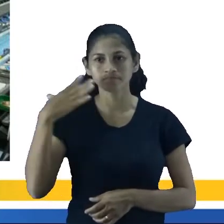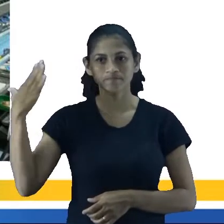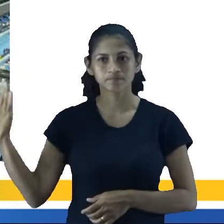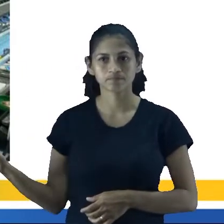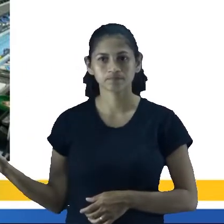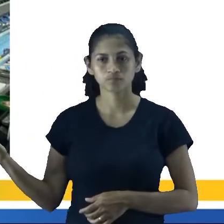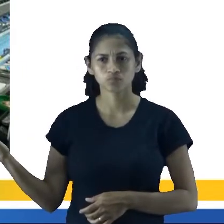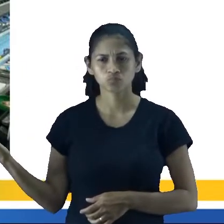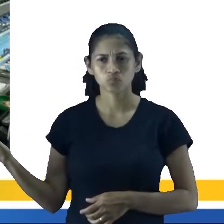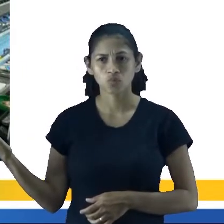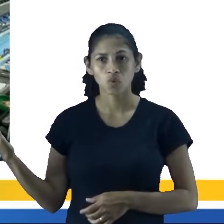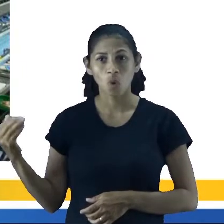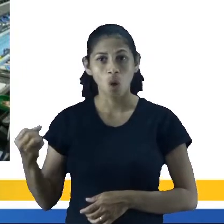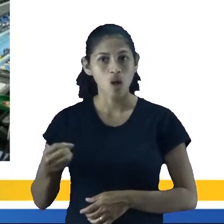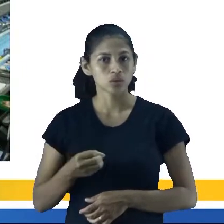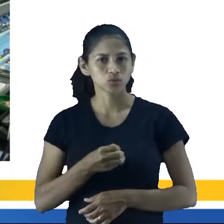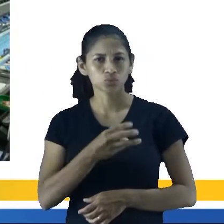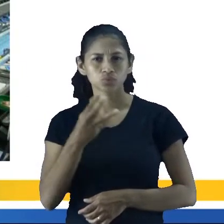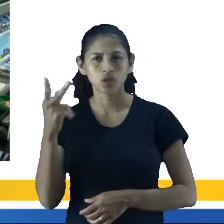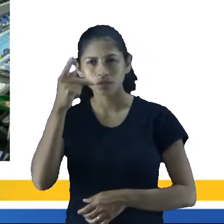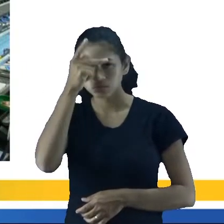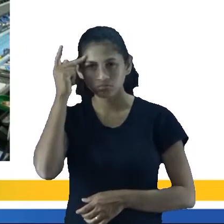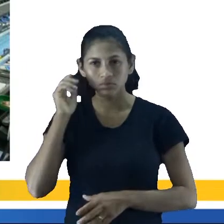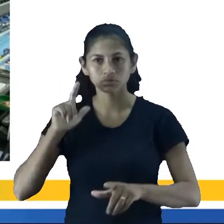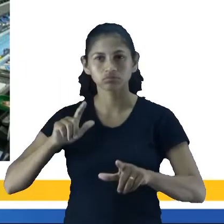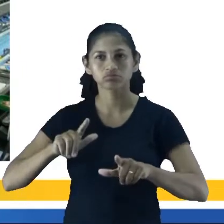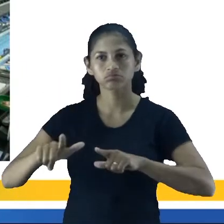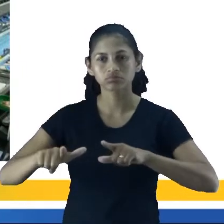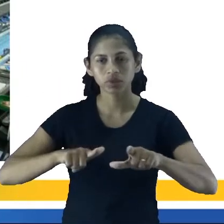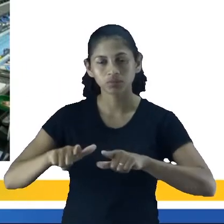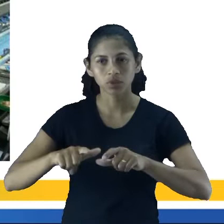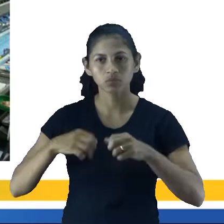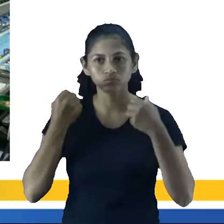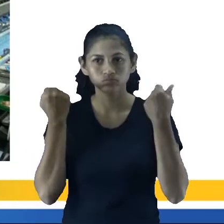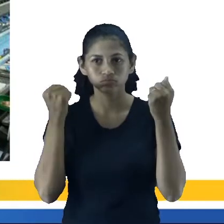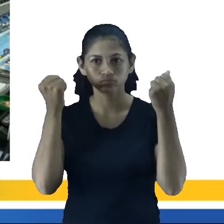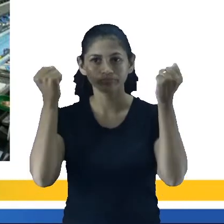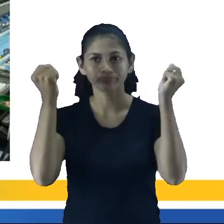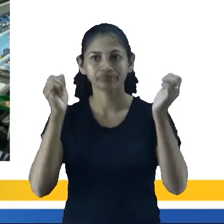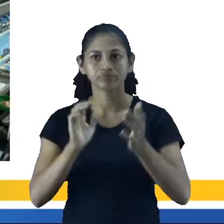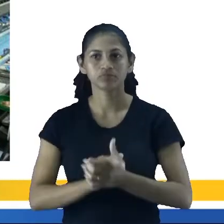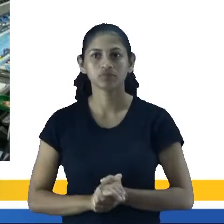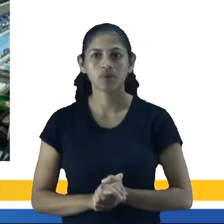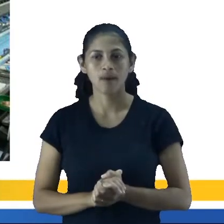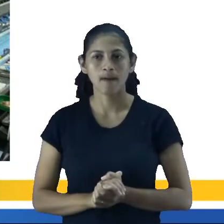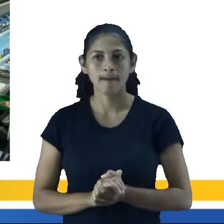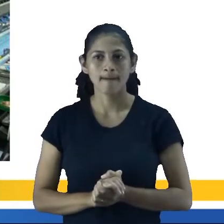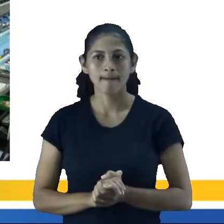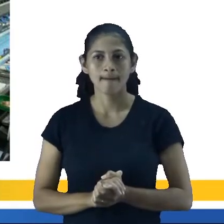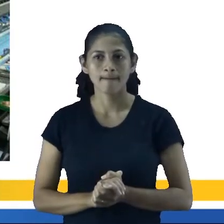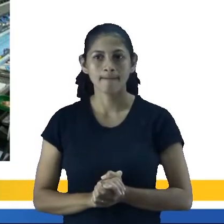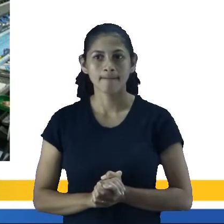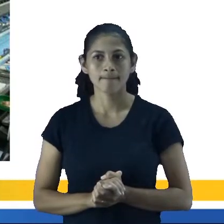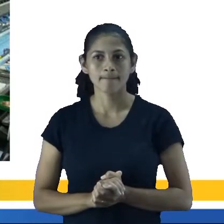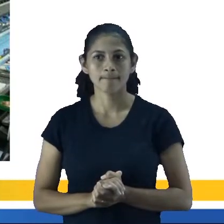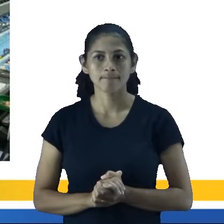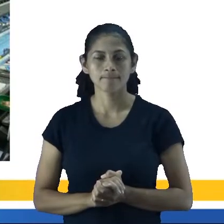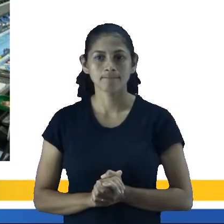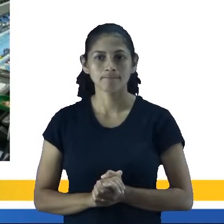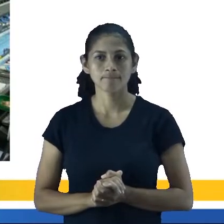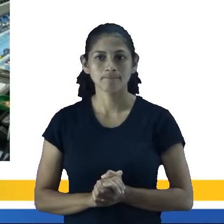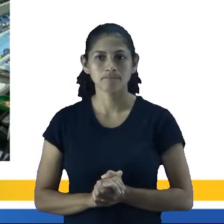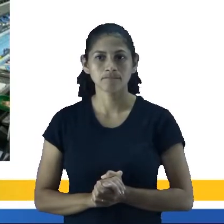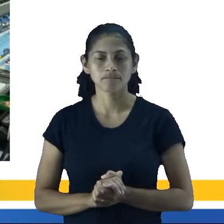Olha só a quantidade de pessoas trabalhando nessa indústria. Muitas pessoas, né? Olha só.